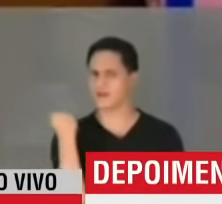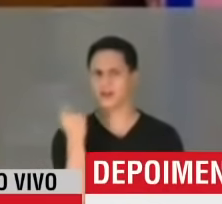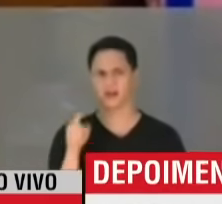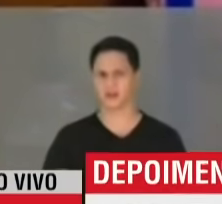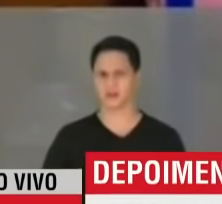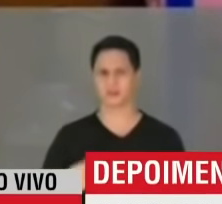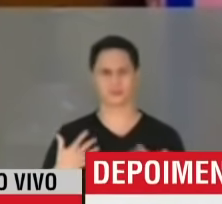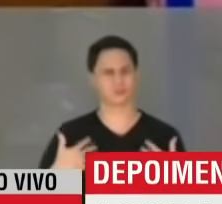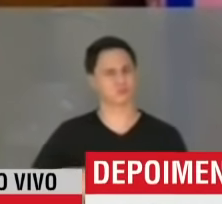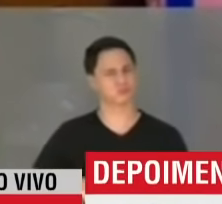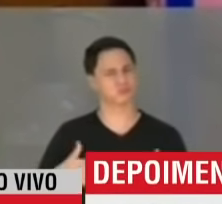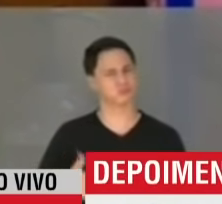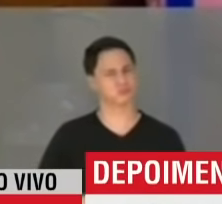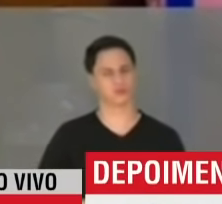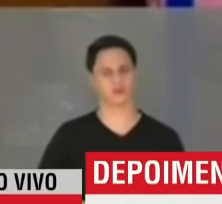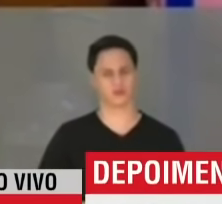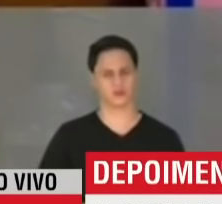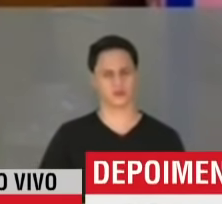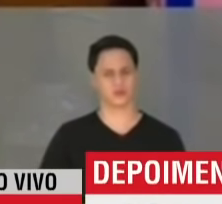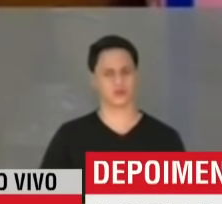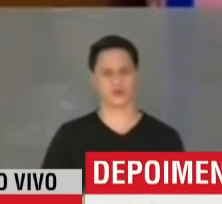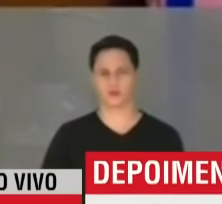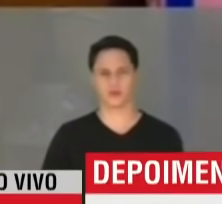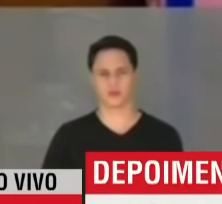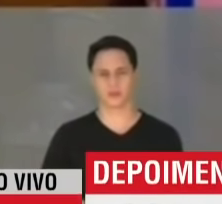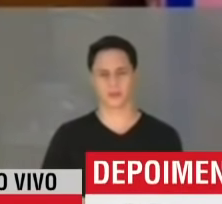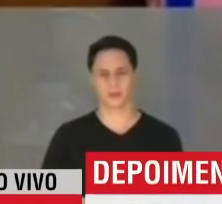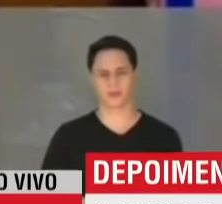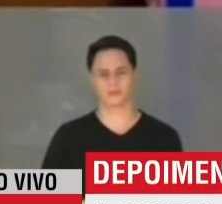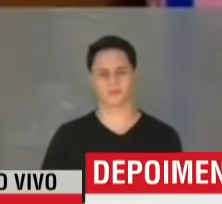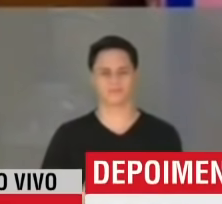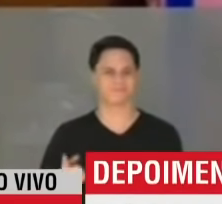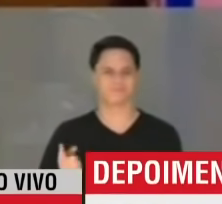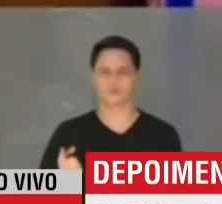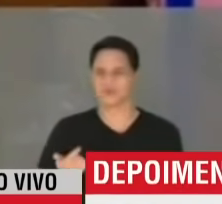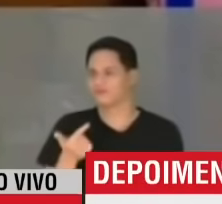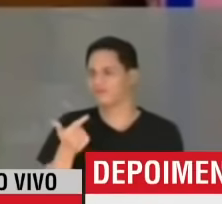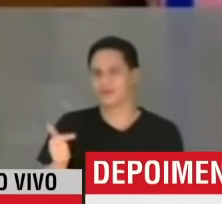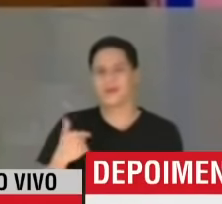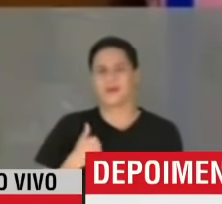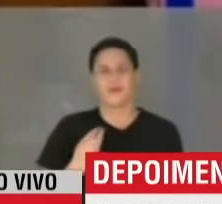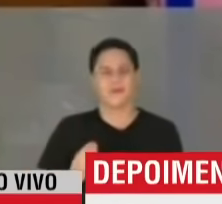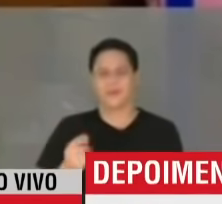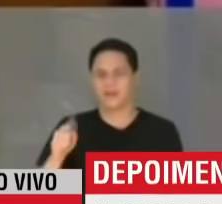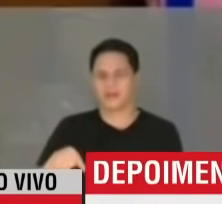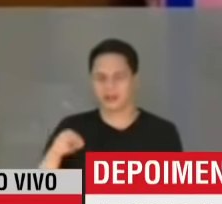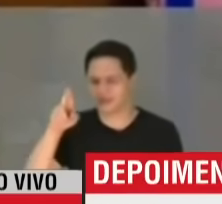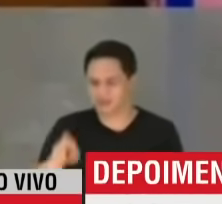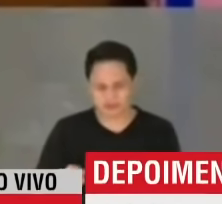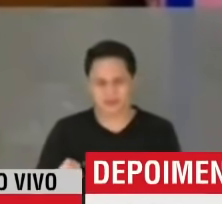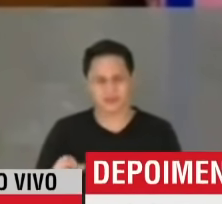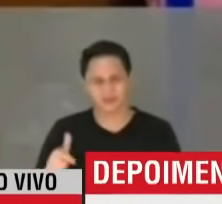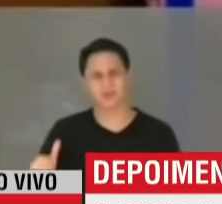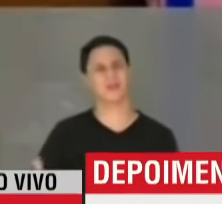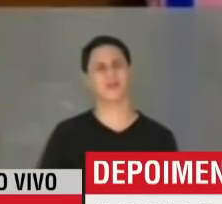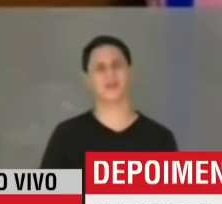Impressiona. É absolutamente fora de qualquer previsão racional, de gente normal, que